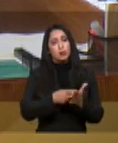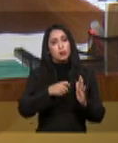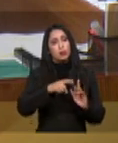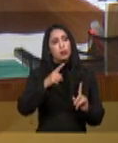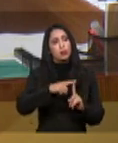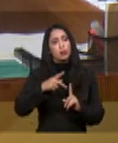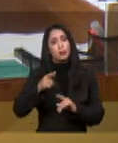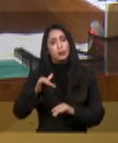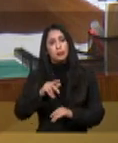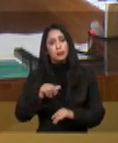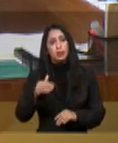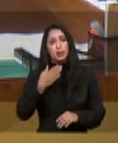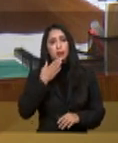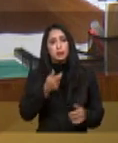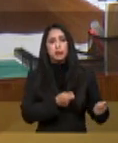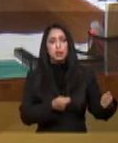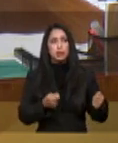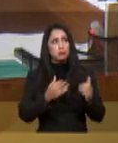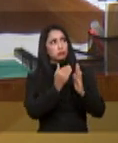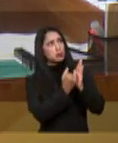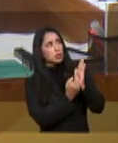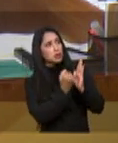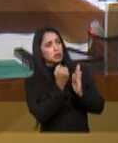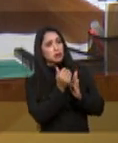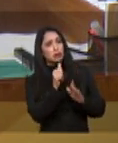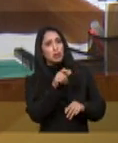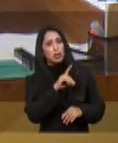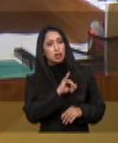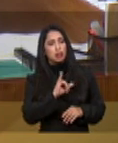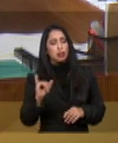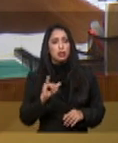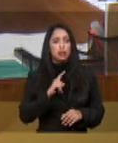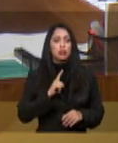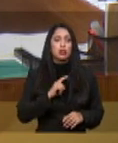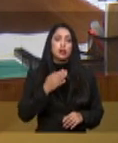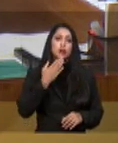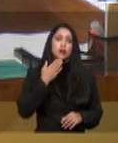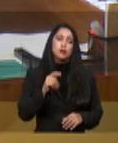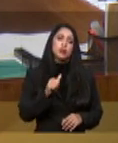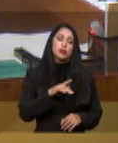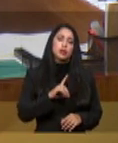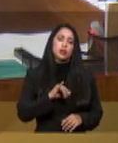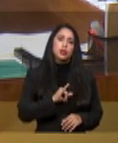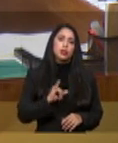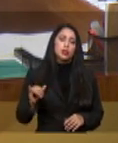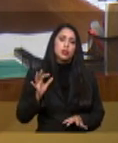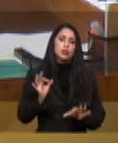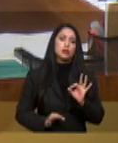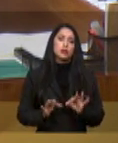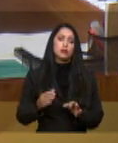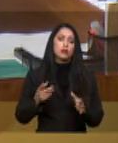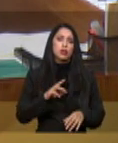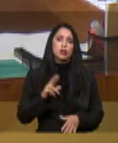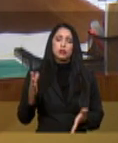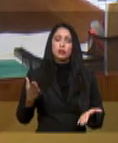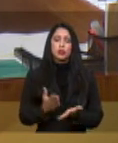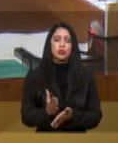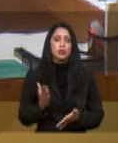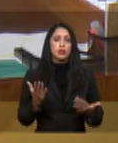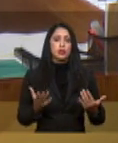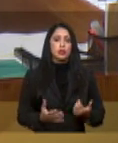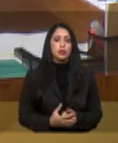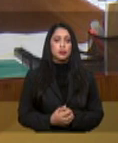elencados pelo requerente na petição inicial da presente ação direta. Pedido de ação direta de inconstitucionalidade julgado improcedente.